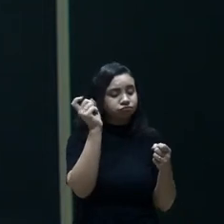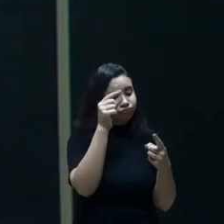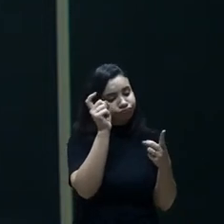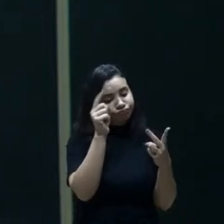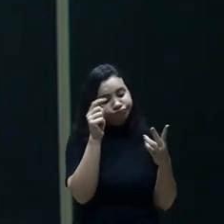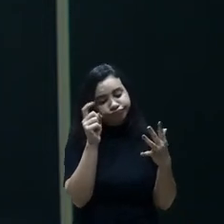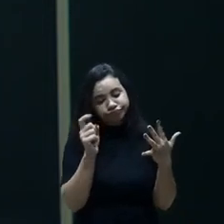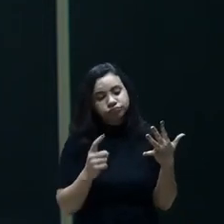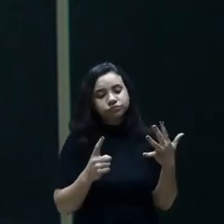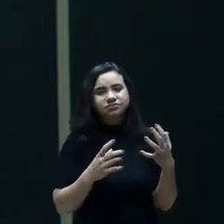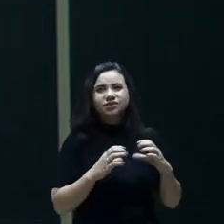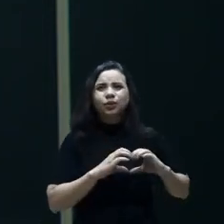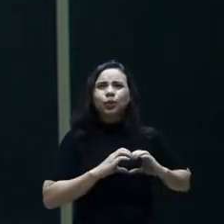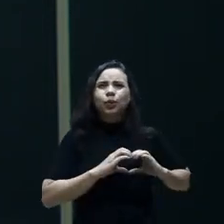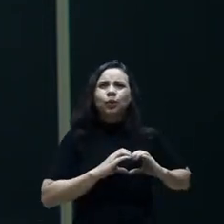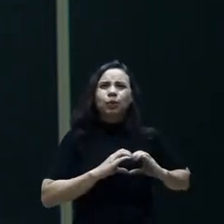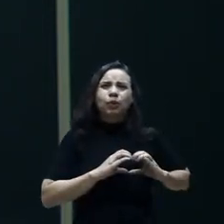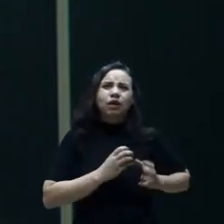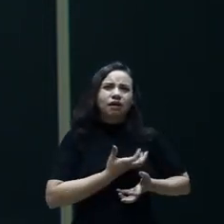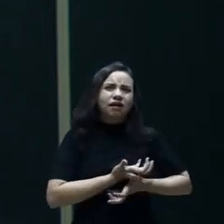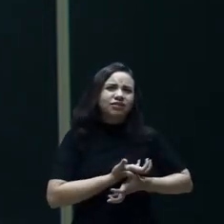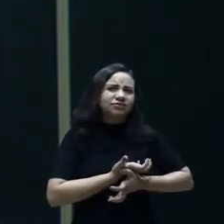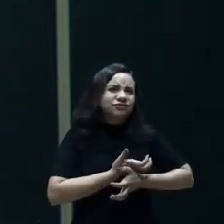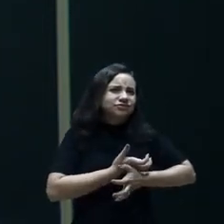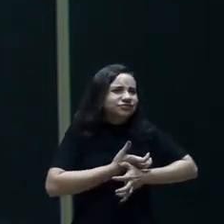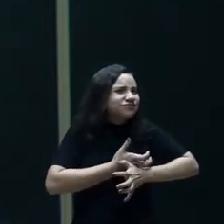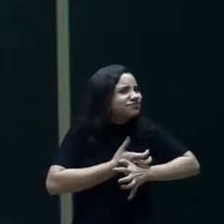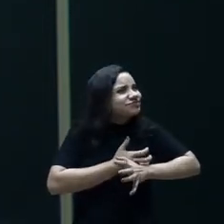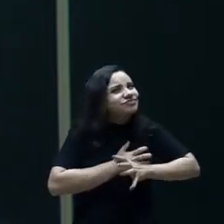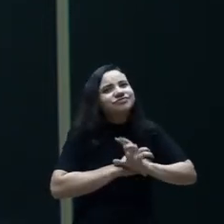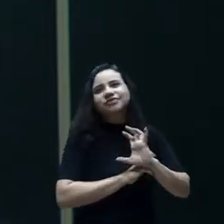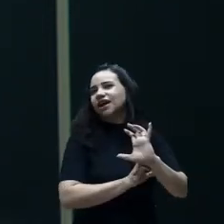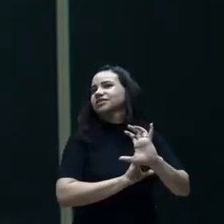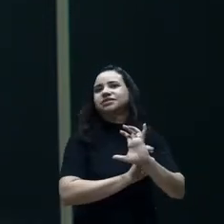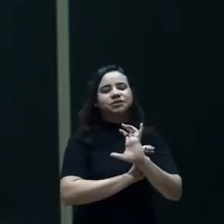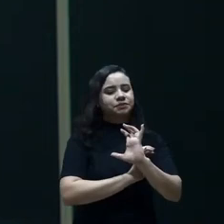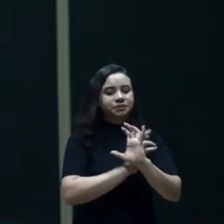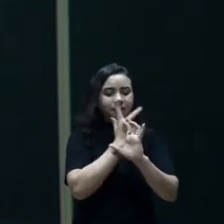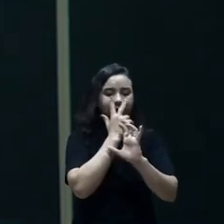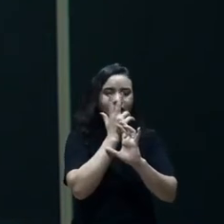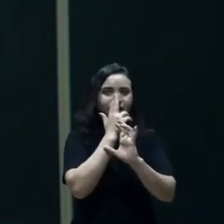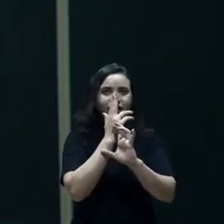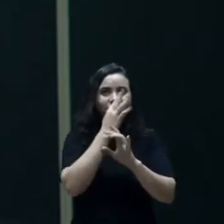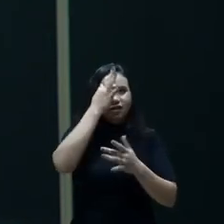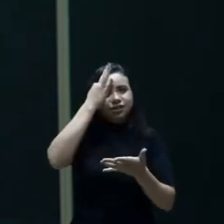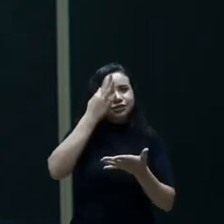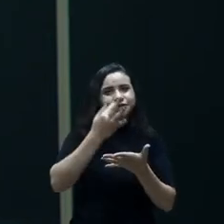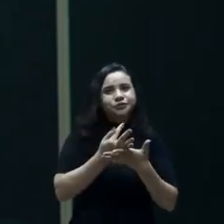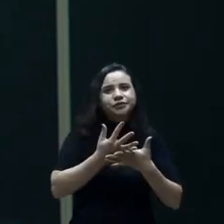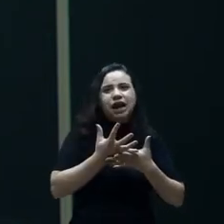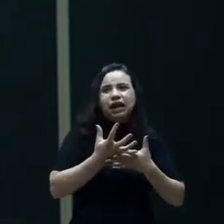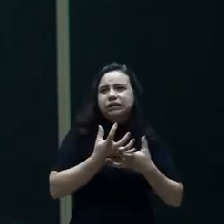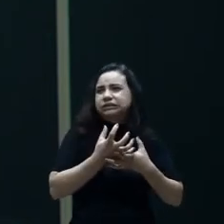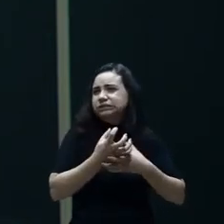buraco do seu coração. Mas está sufocado. Esses espinhos estão sufocando,